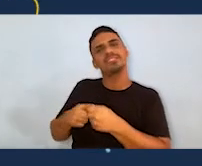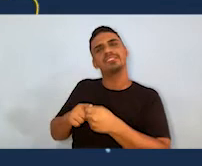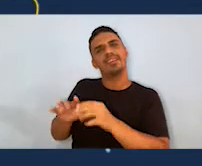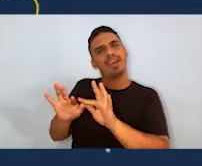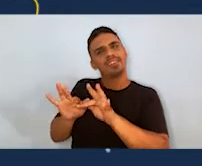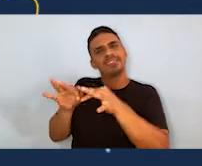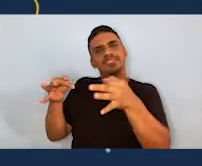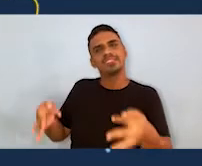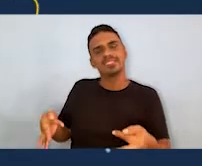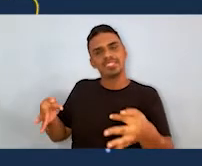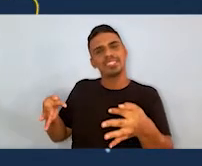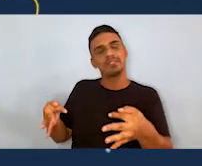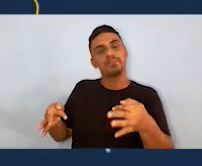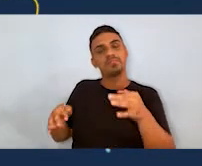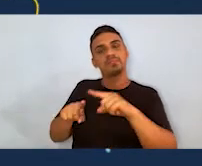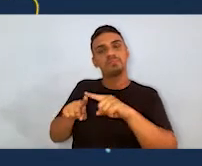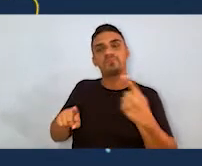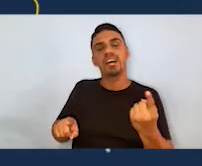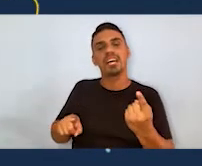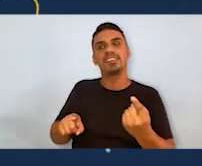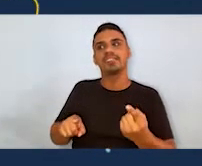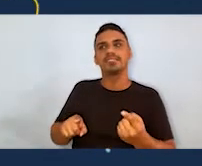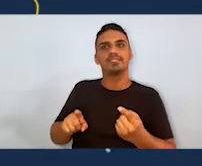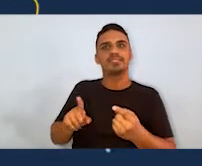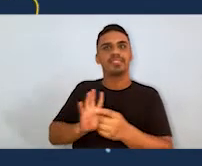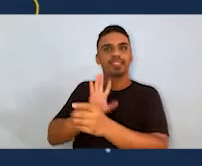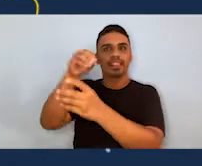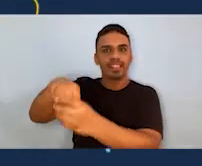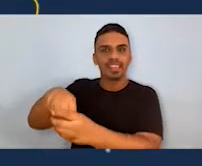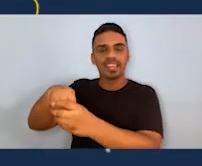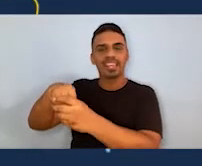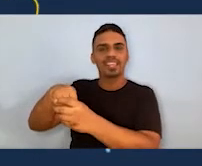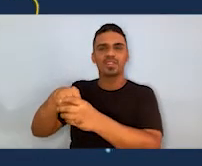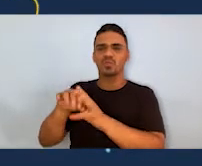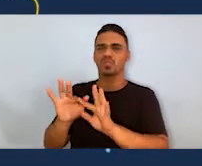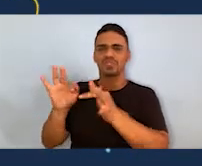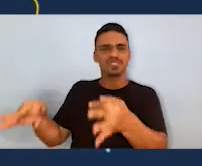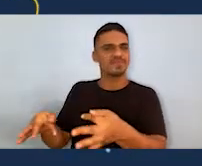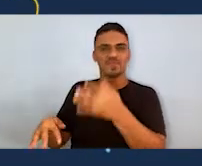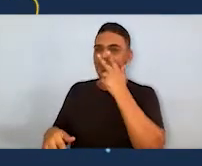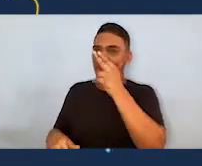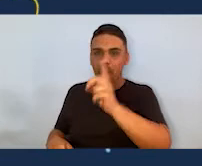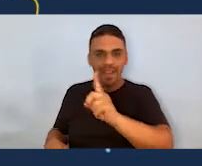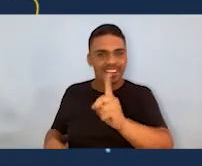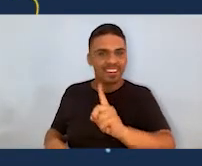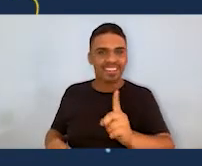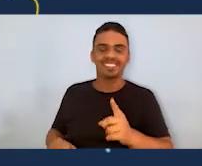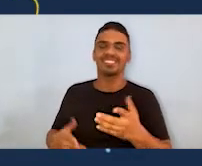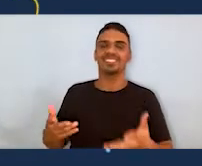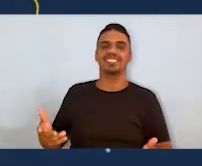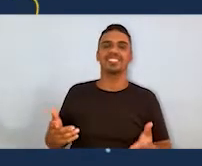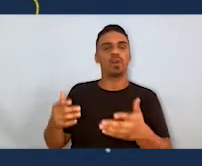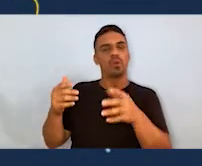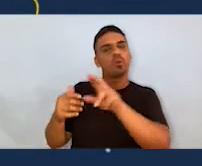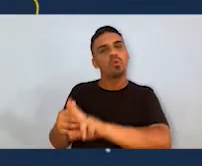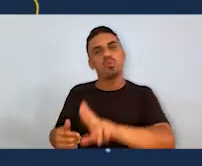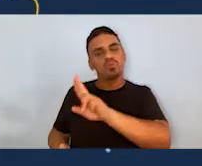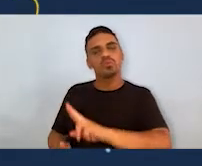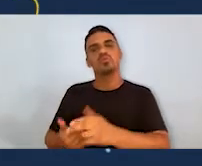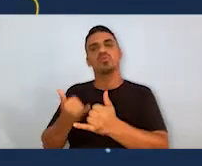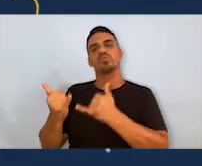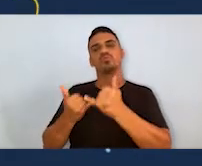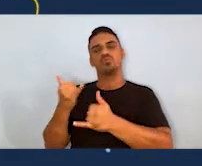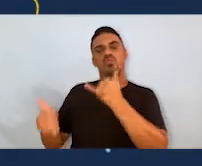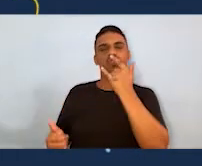cidade simples, mas ela não é tão simples, mas ela não parece simples. Então, eles usaram jogos